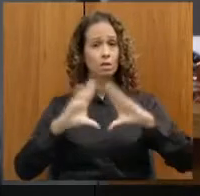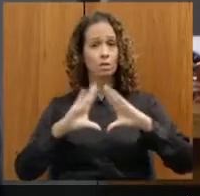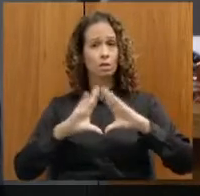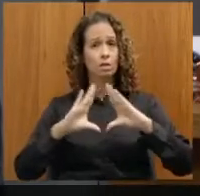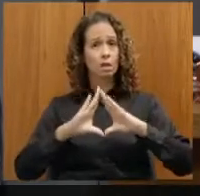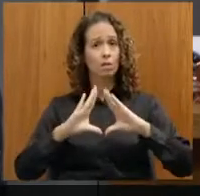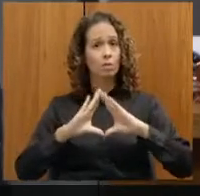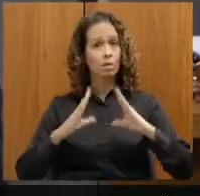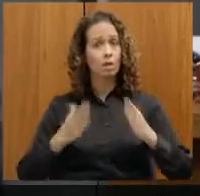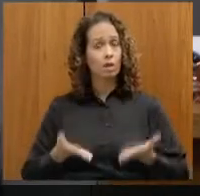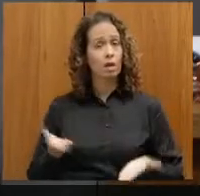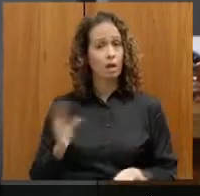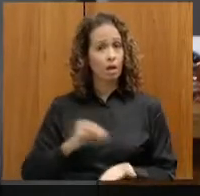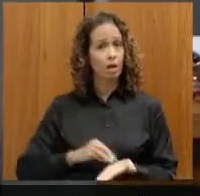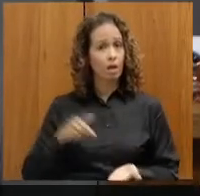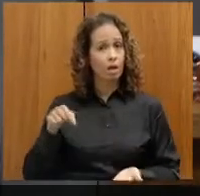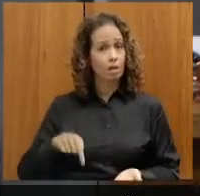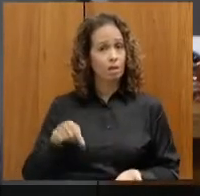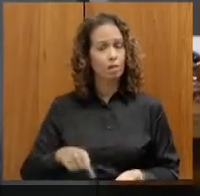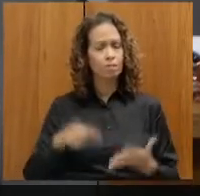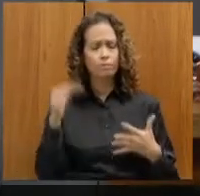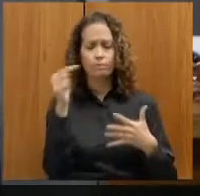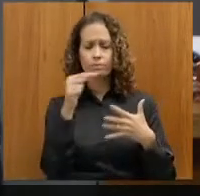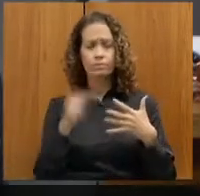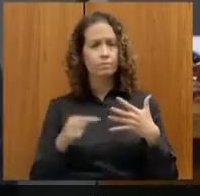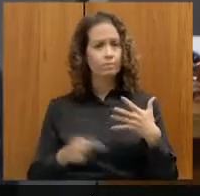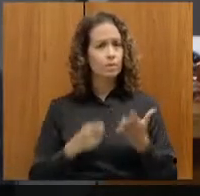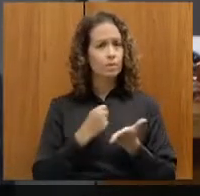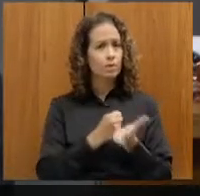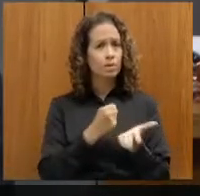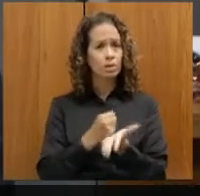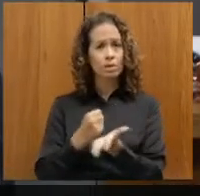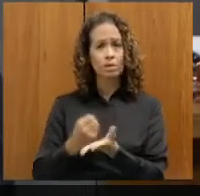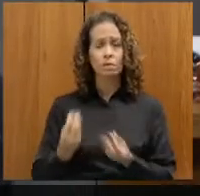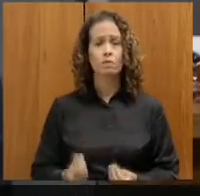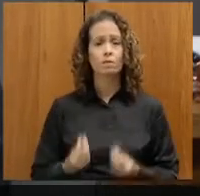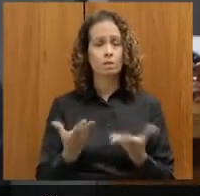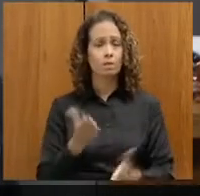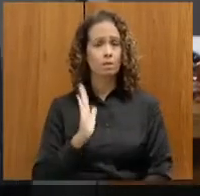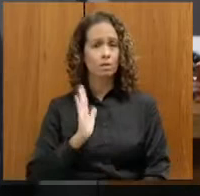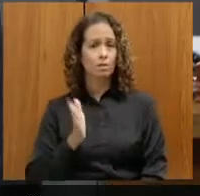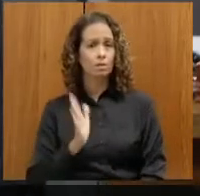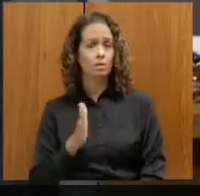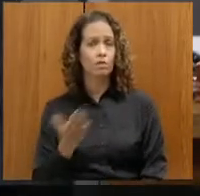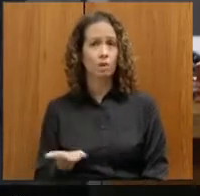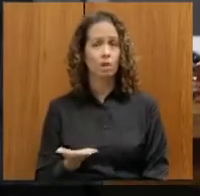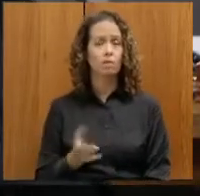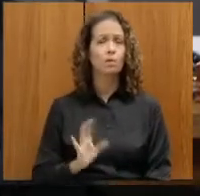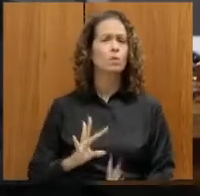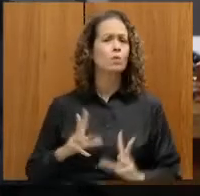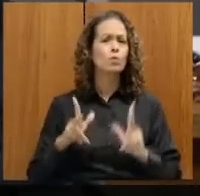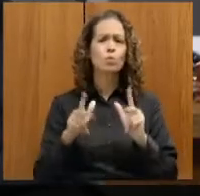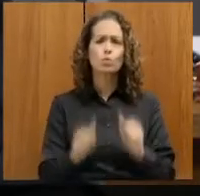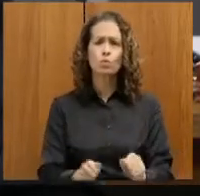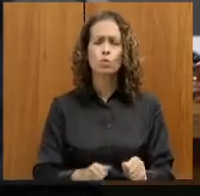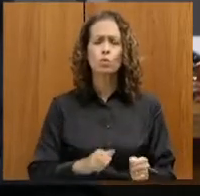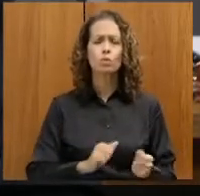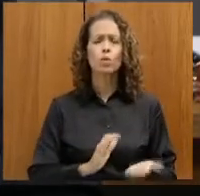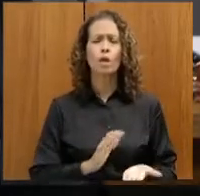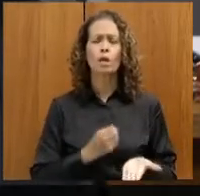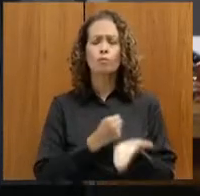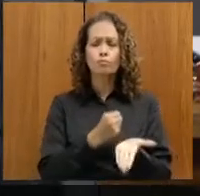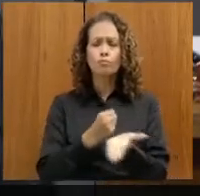depositado um com cê faz todos os benefícios são concedidos não tem como benefício O que é concedido que não esteja já previsto